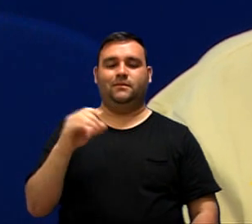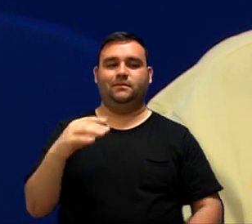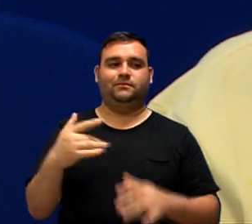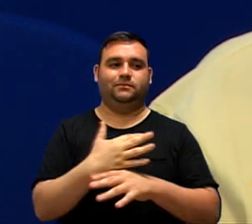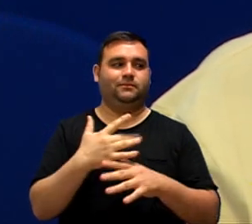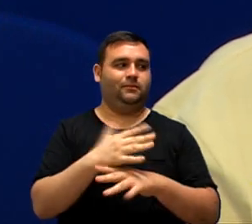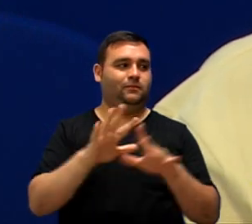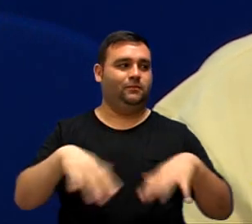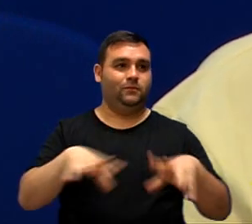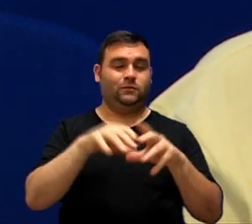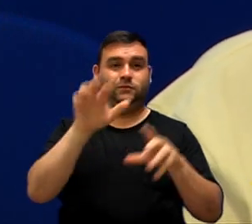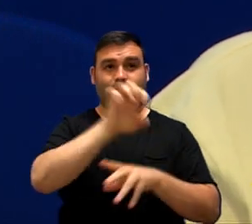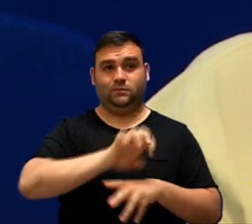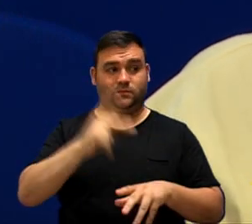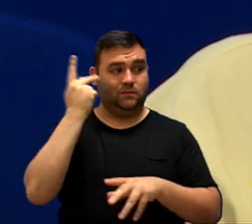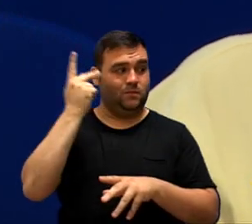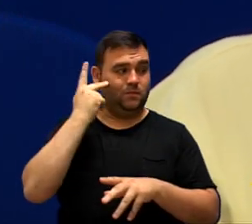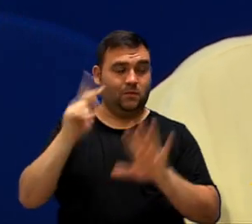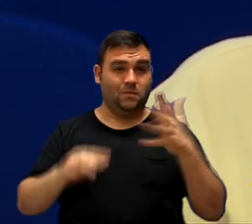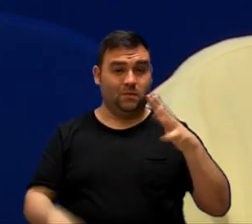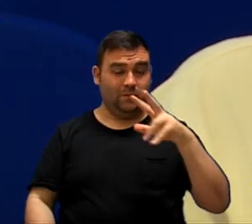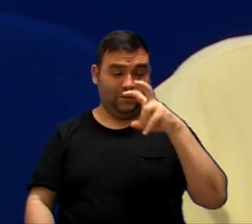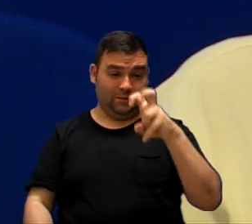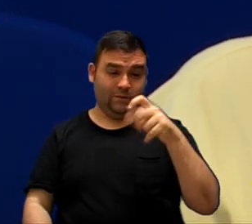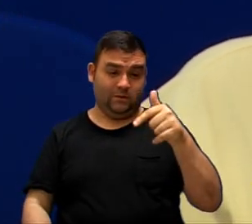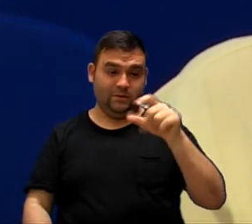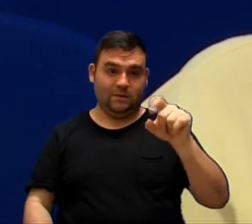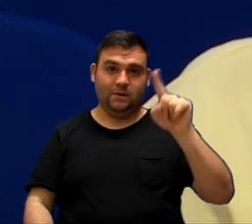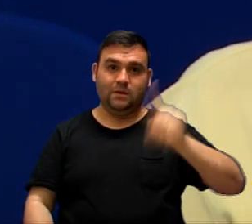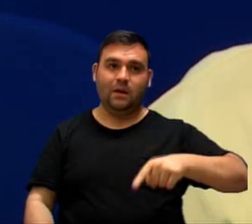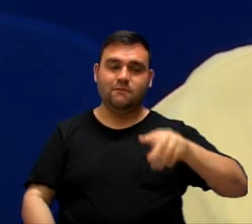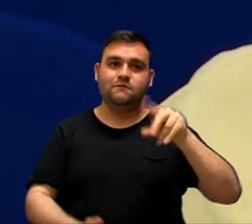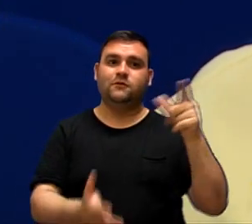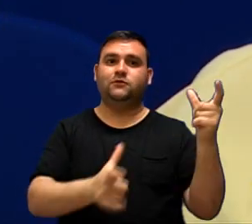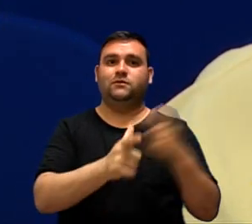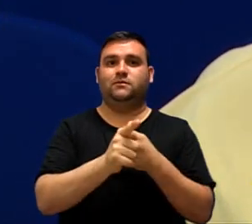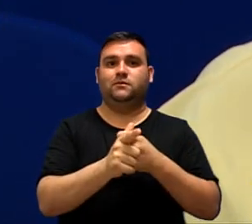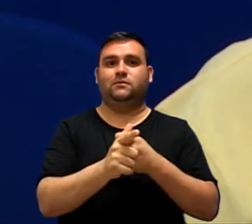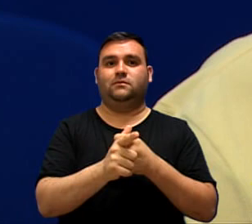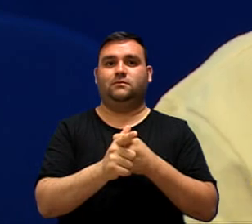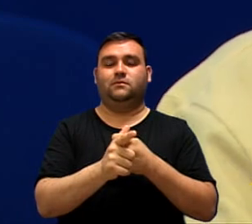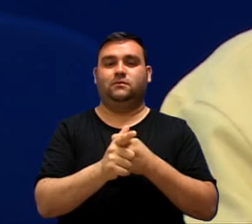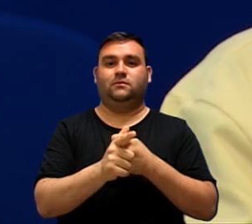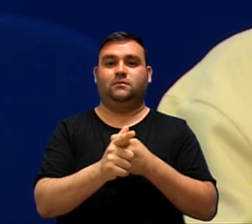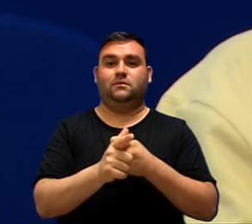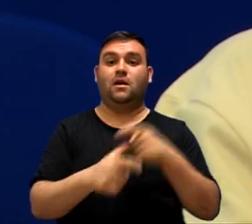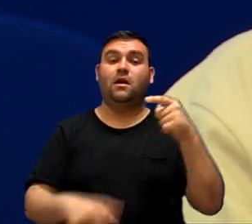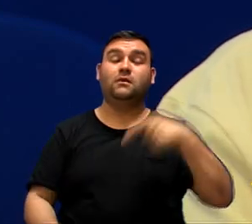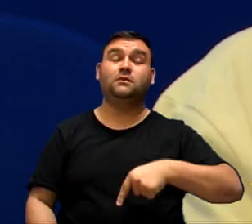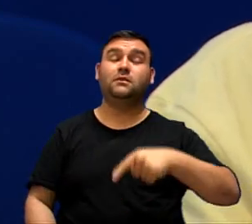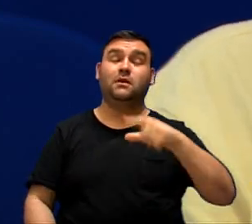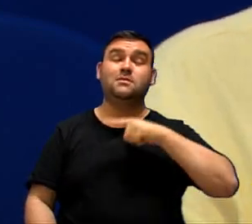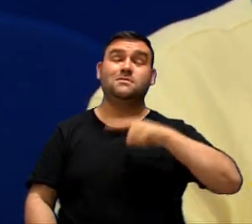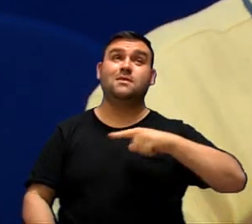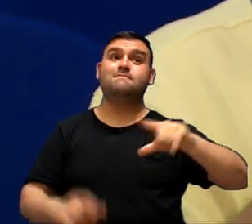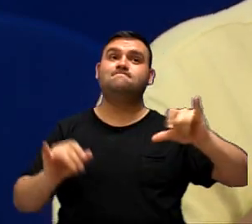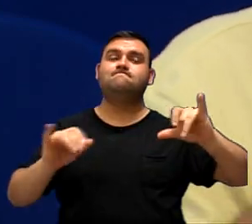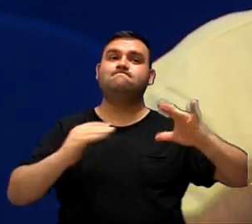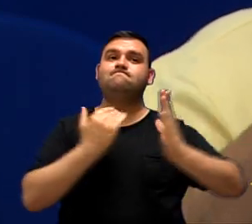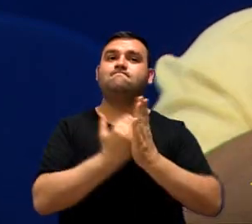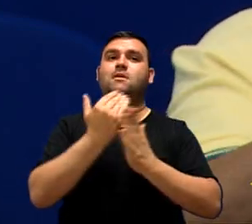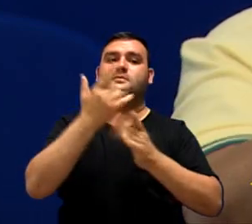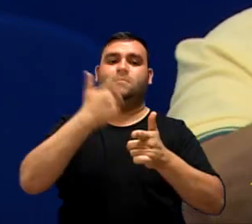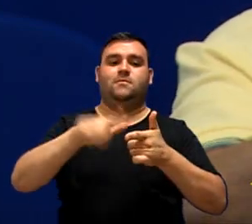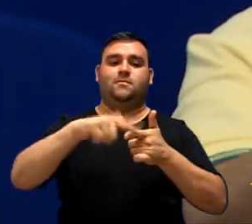tem o estado de São Paulo, 570 estão deficitários. O nosso grande drama aqui é o seguinte,